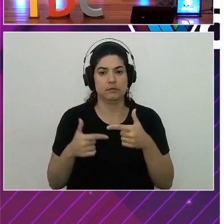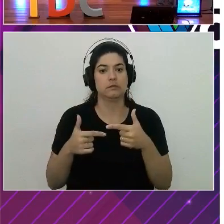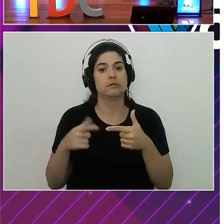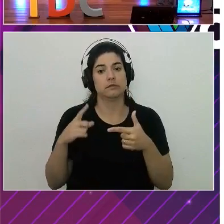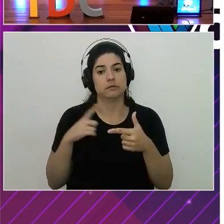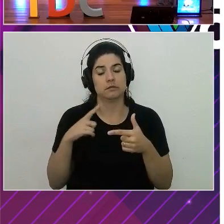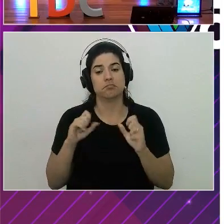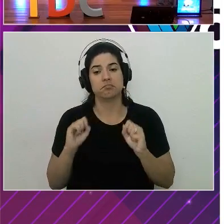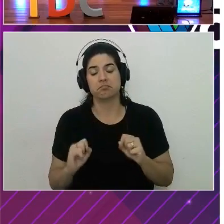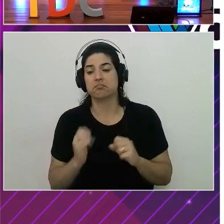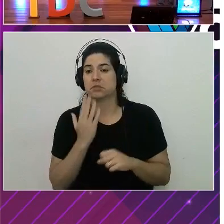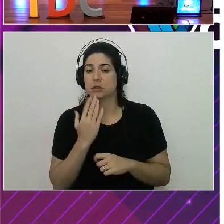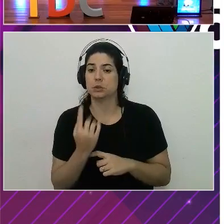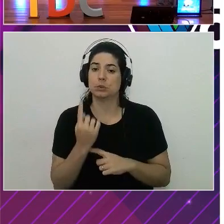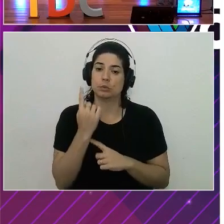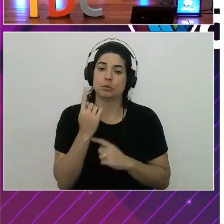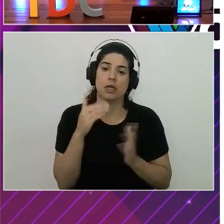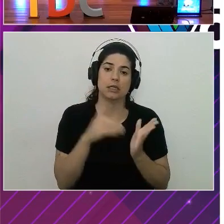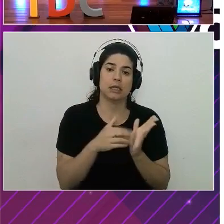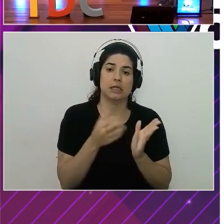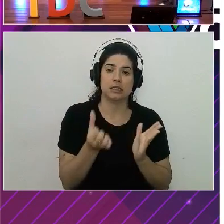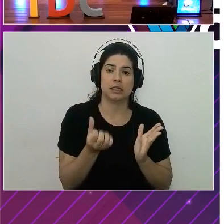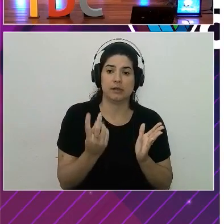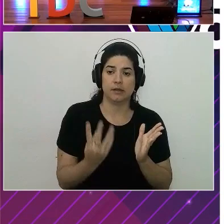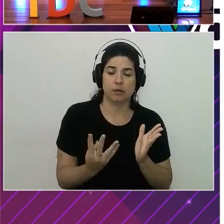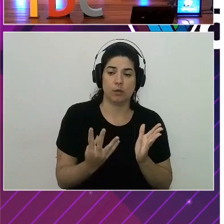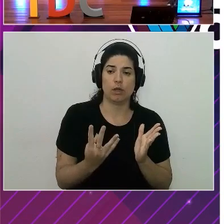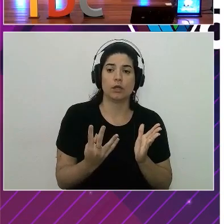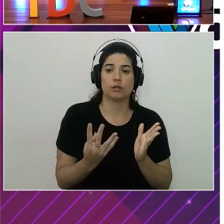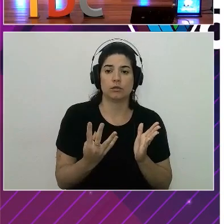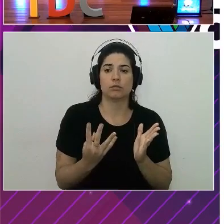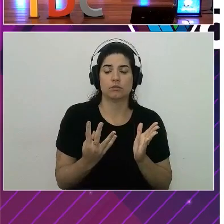1 até 64 nós e